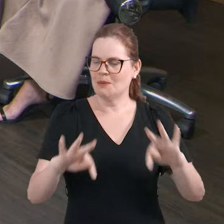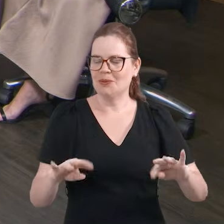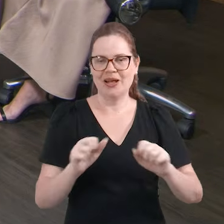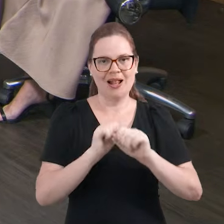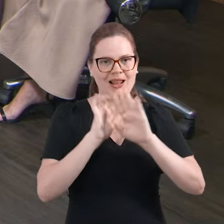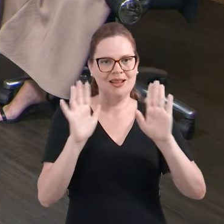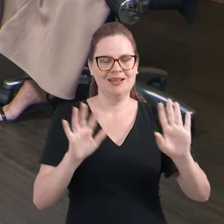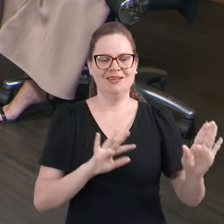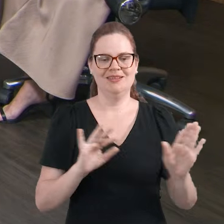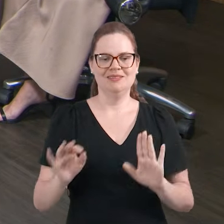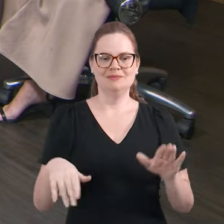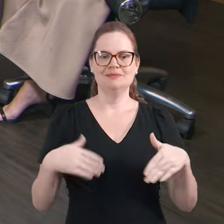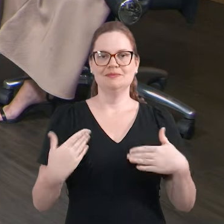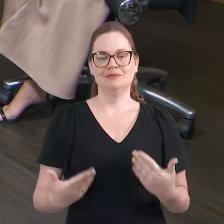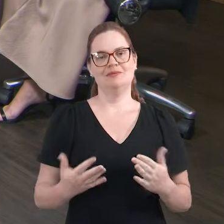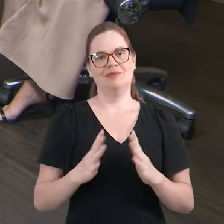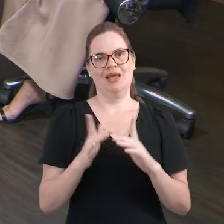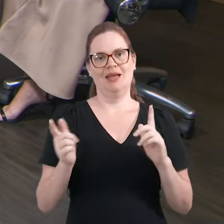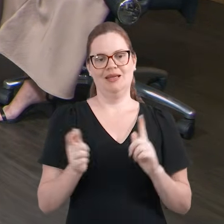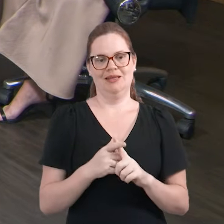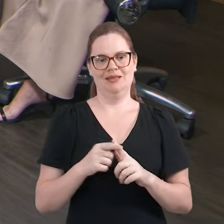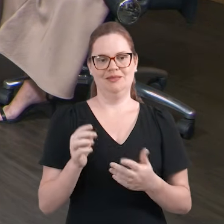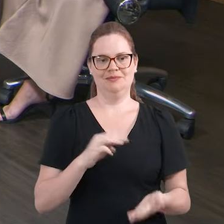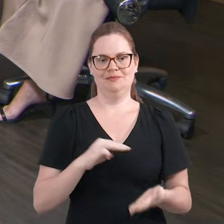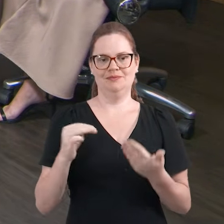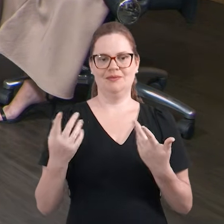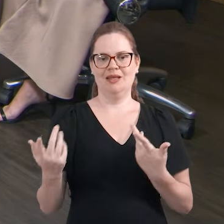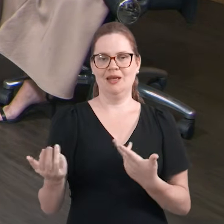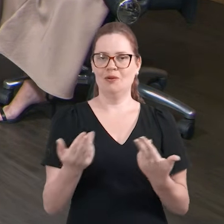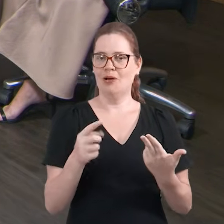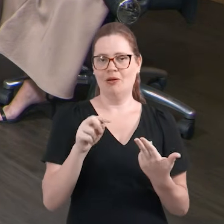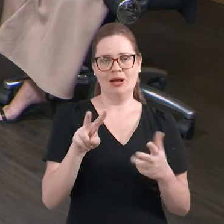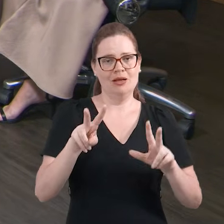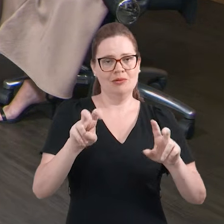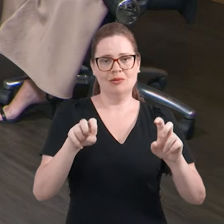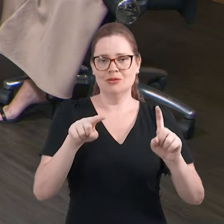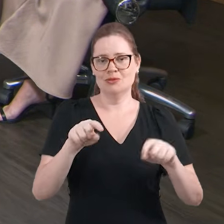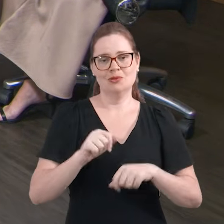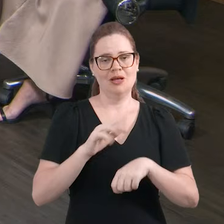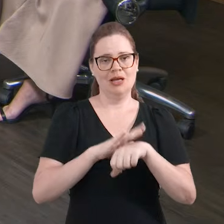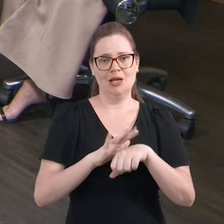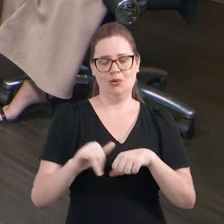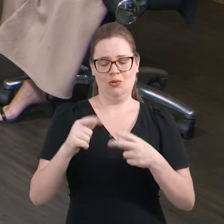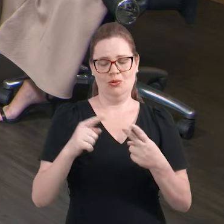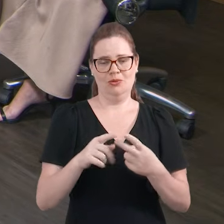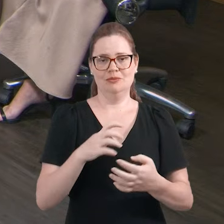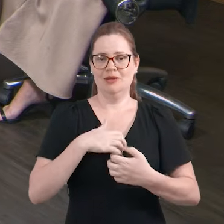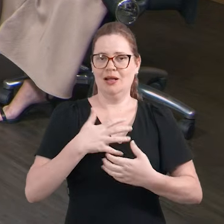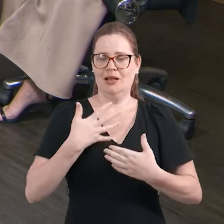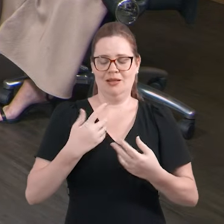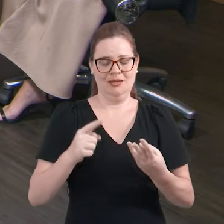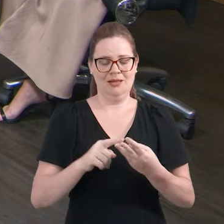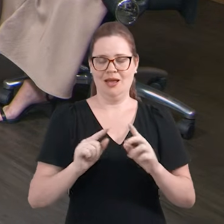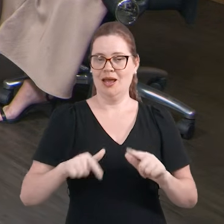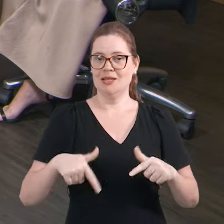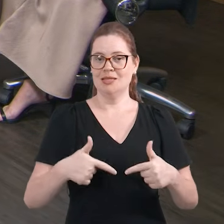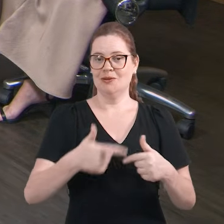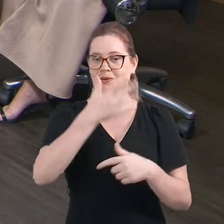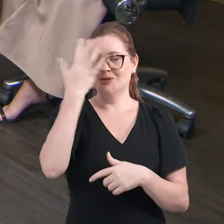boa. A obra do Senhor é sanidade, Amén. é cura, É pura. é alegria. Isso é a obra do